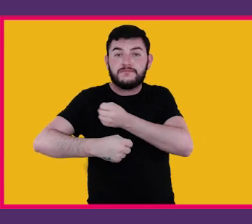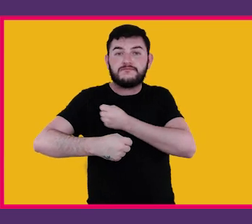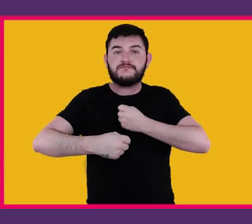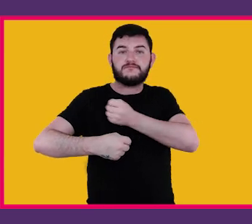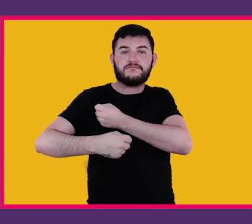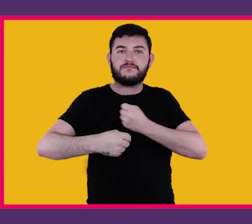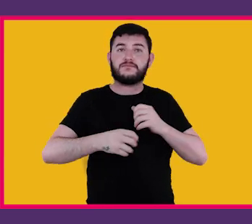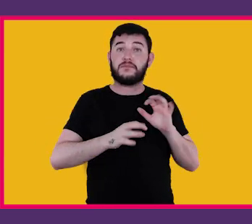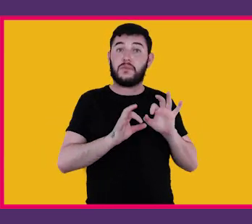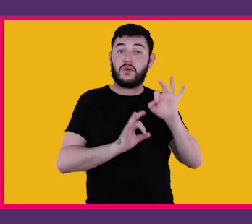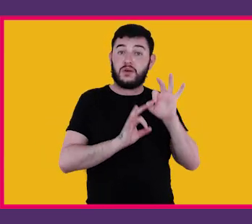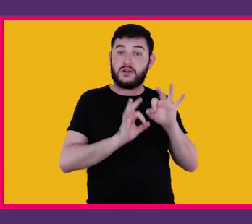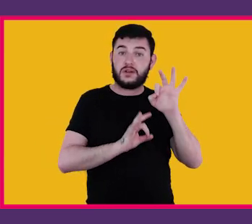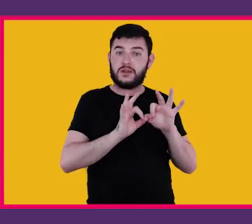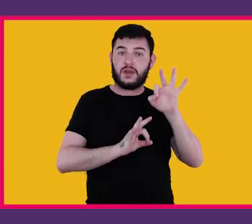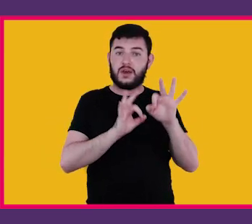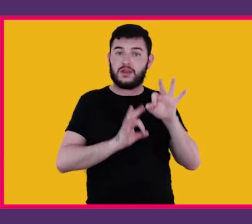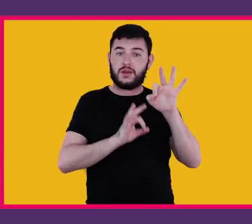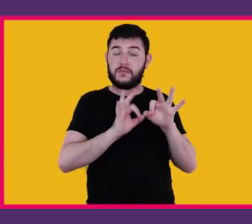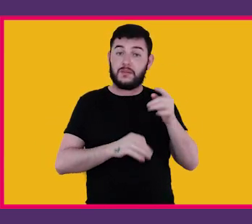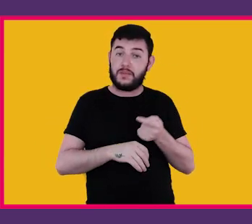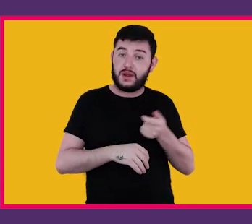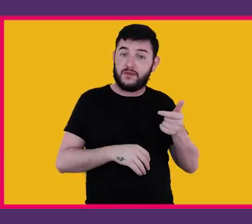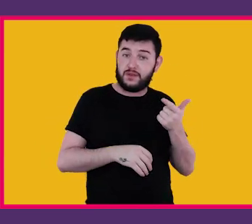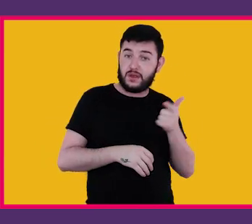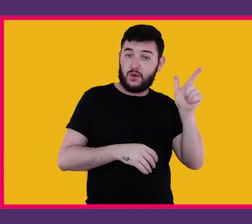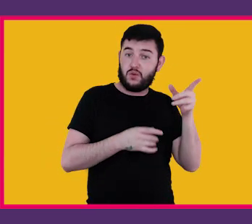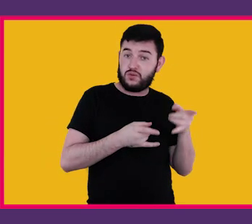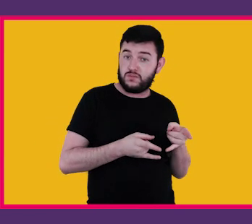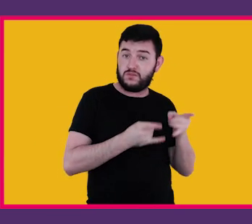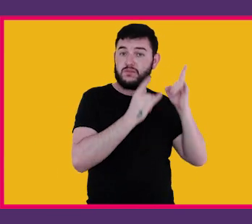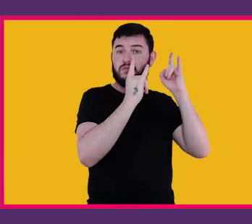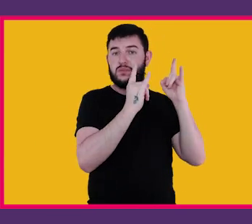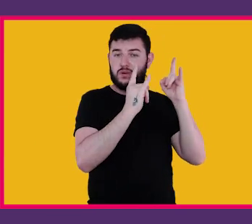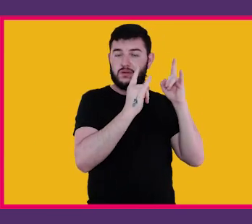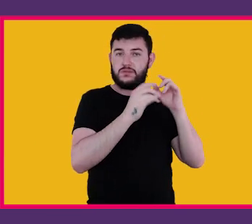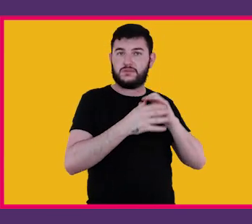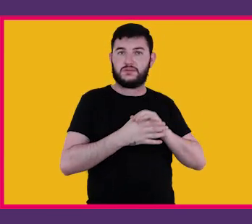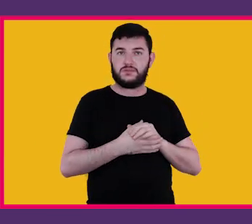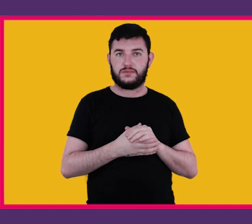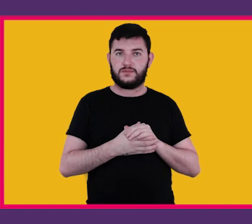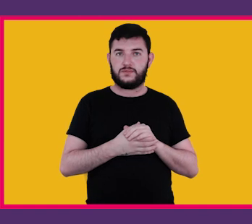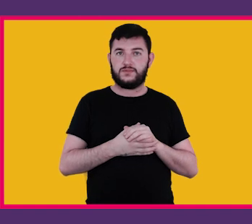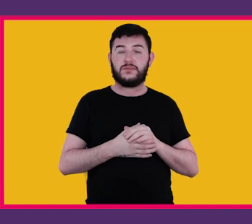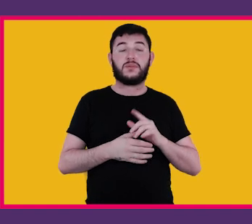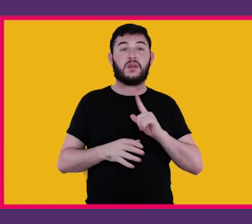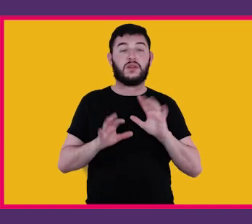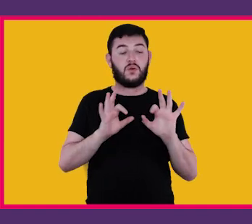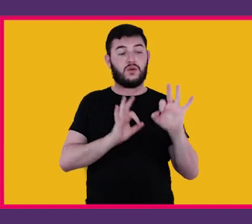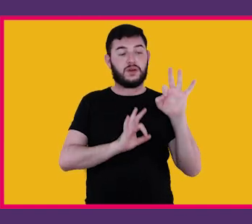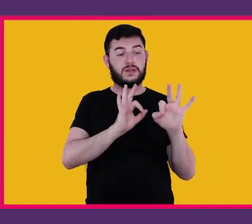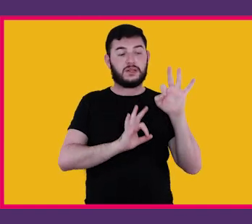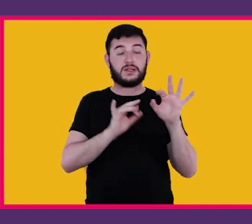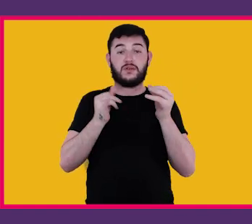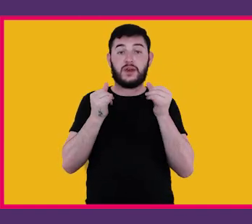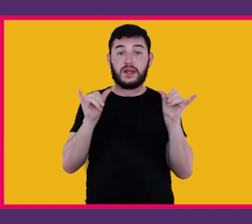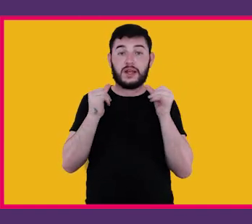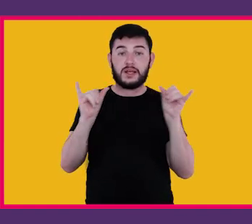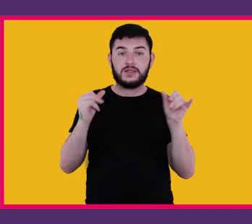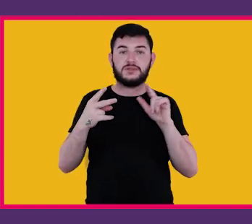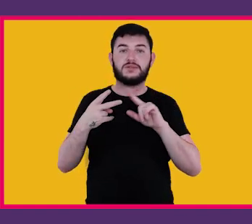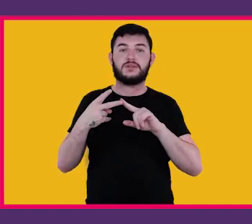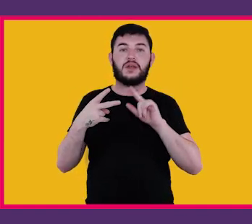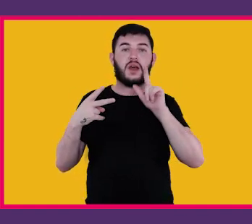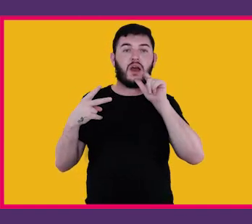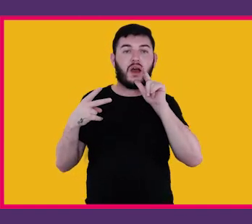das demandas dos módulos eletivos que podem ser adicionados posteriormente. As instalações hidráulicas, elétricas e cabeamento estruturado, por